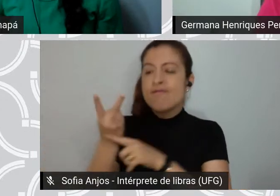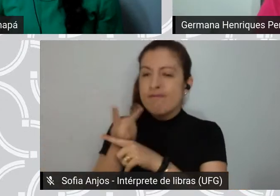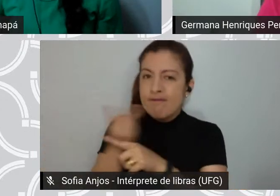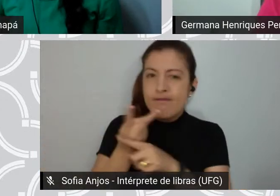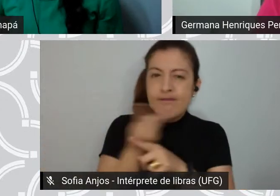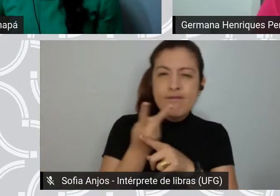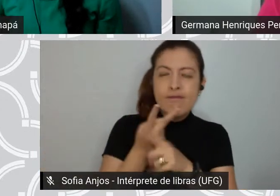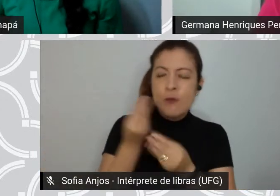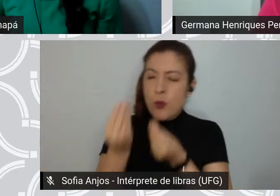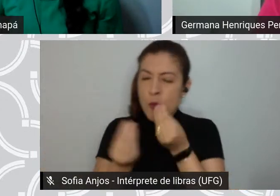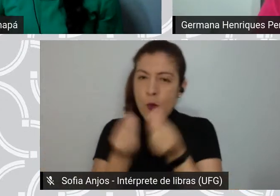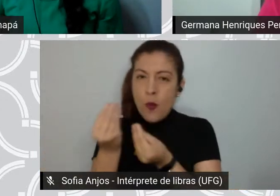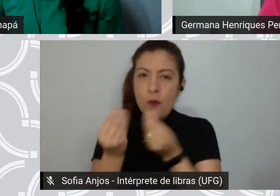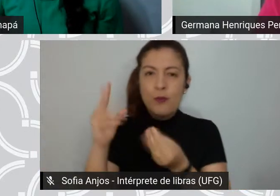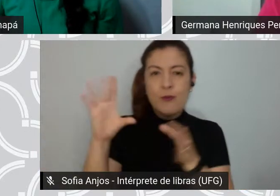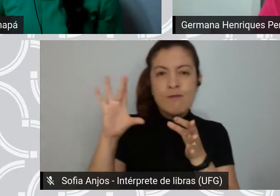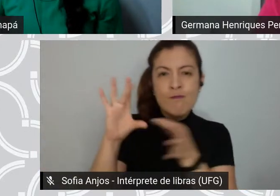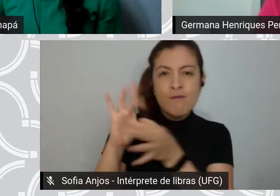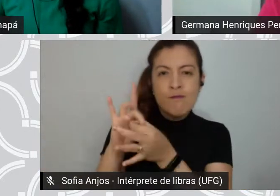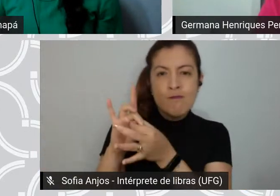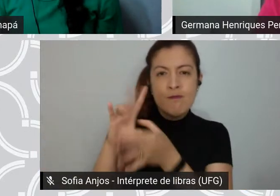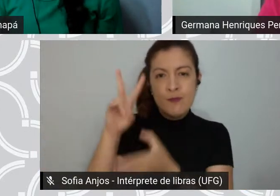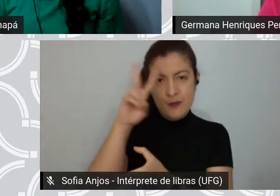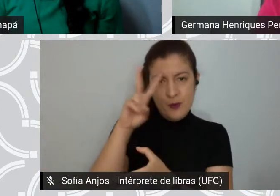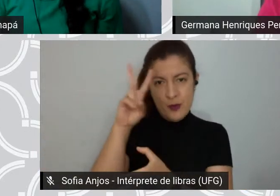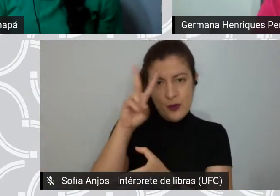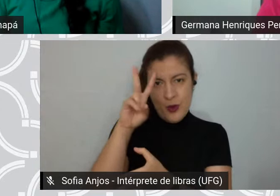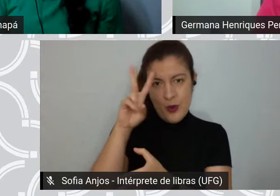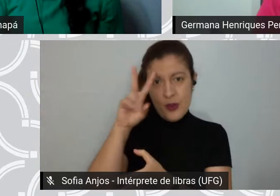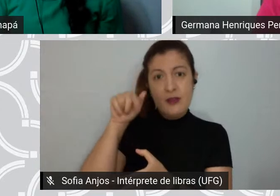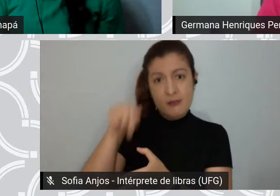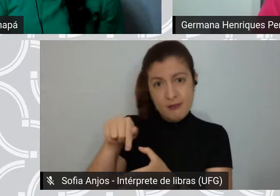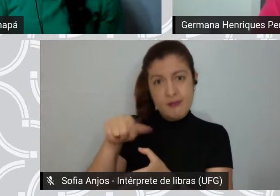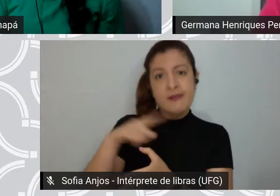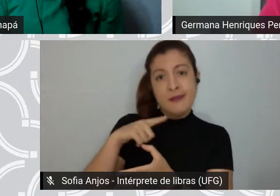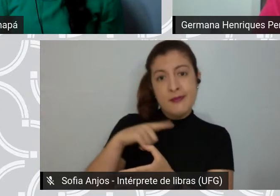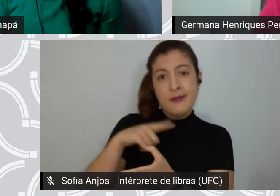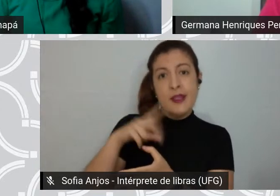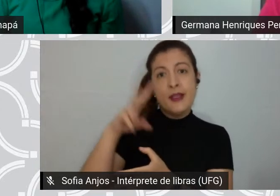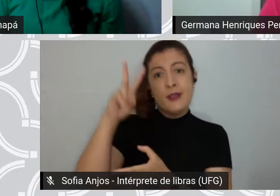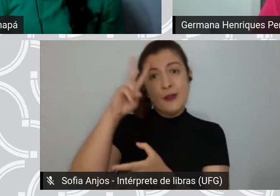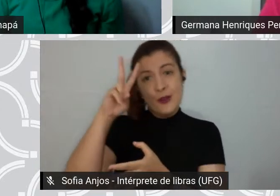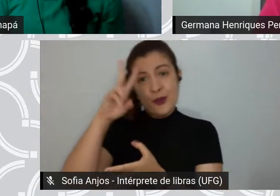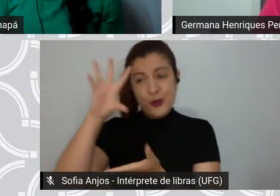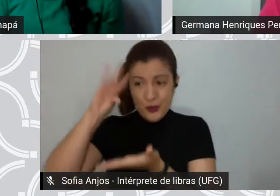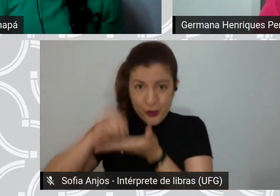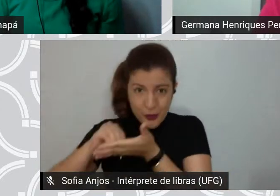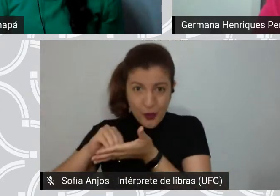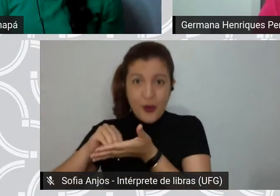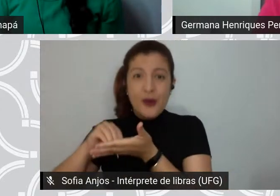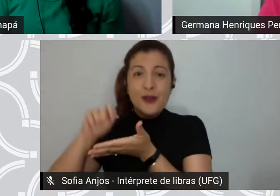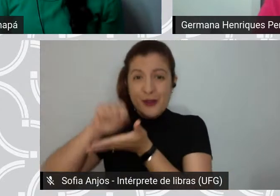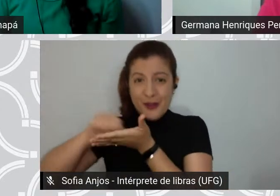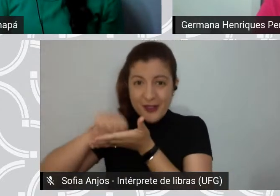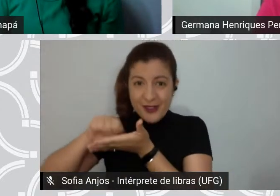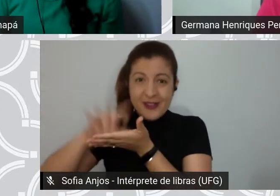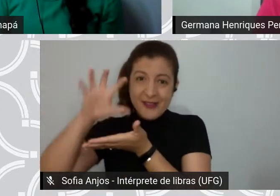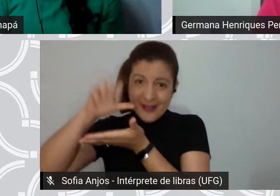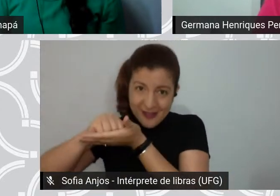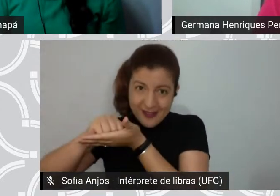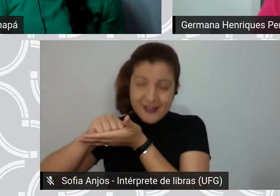gesto historiográfico e histórico, né? Nesse sentido. Sobretudo, eu acredito no caso da